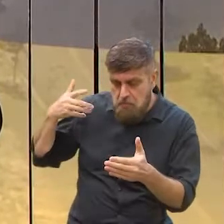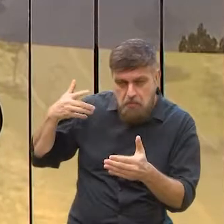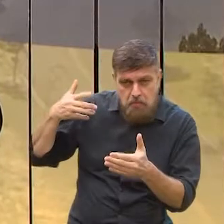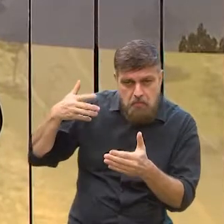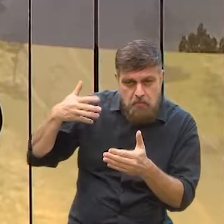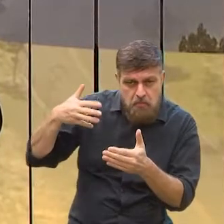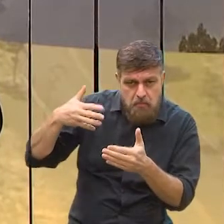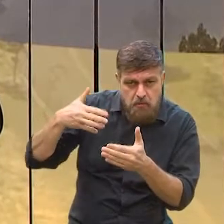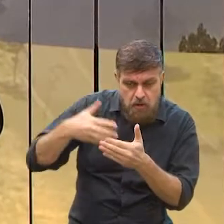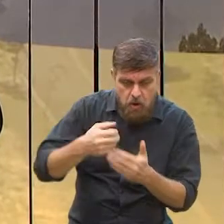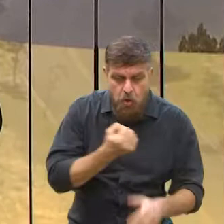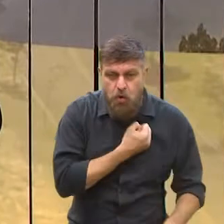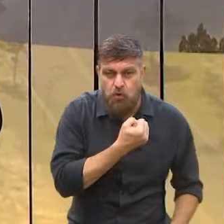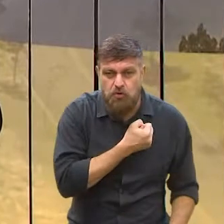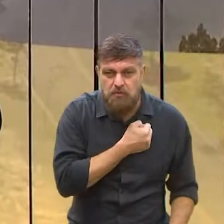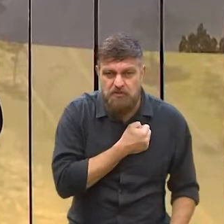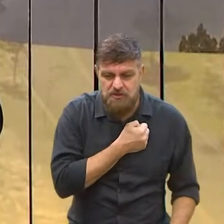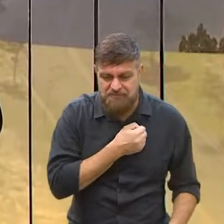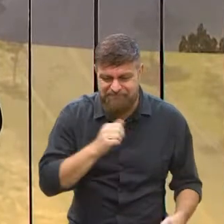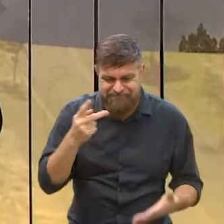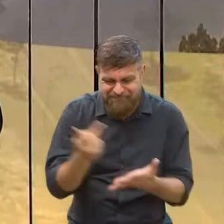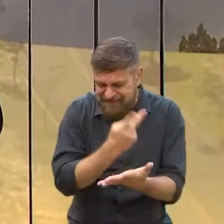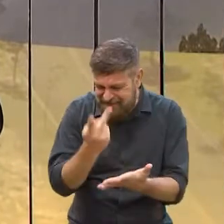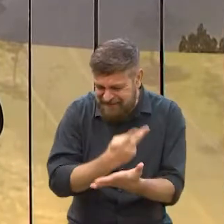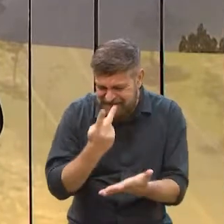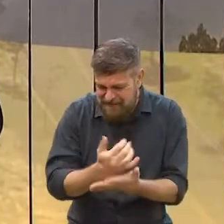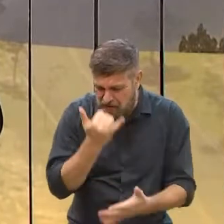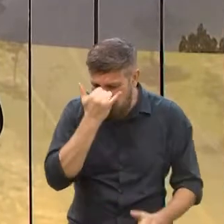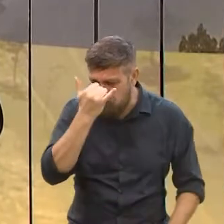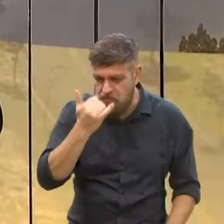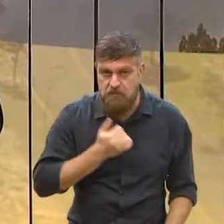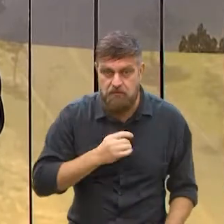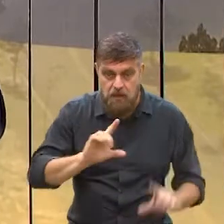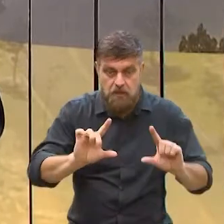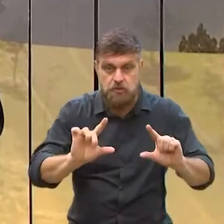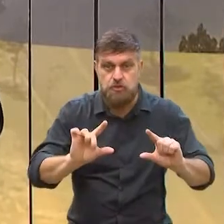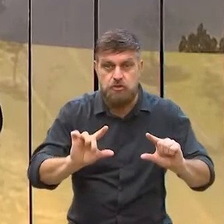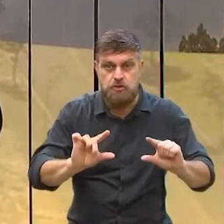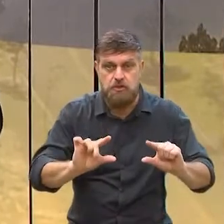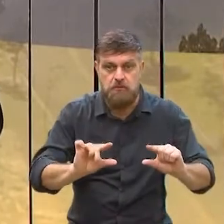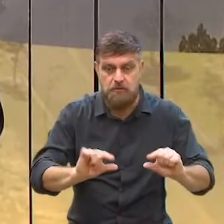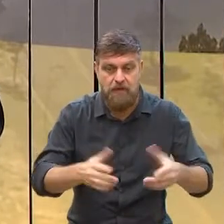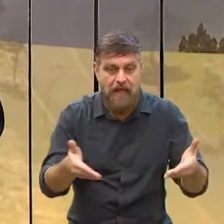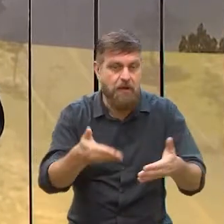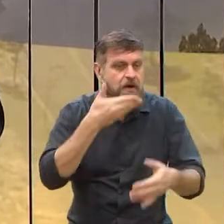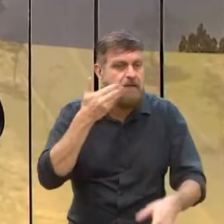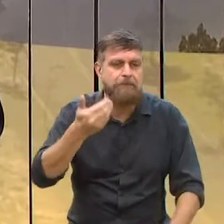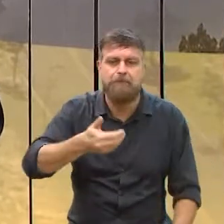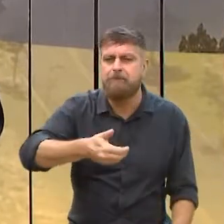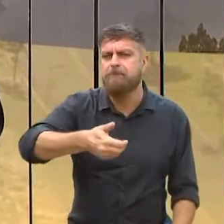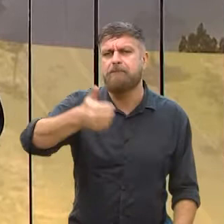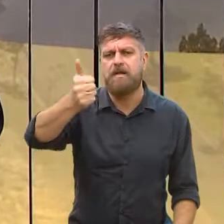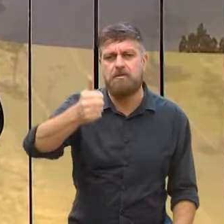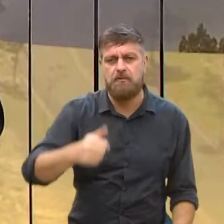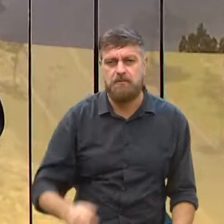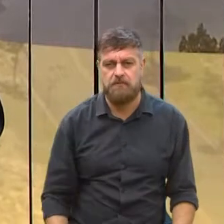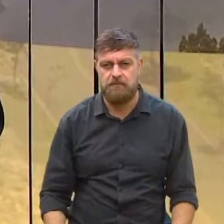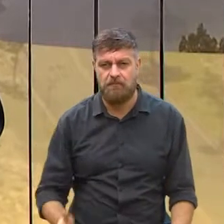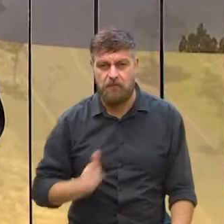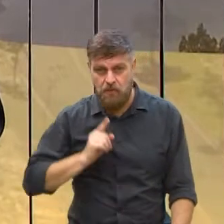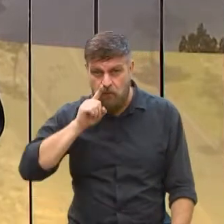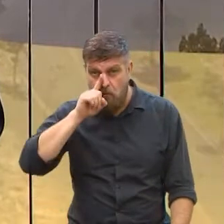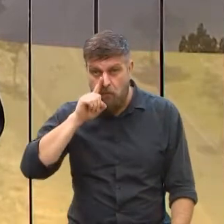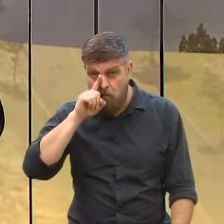esse número foi caindo, foi melhorando bastante. Já era bom e agora está ficando melhor ainda, né? Então, a gente tem um risco